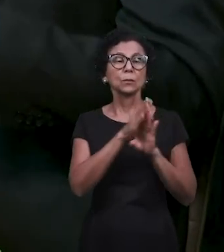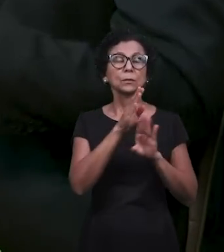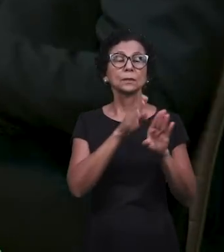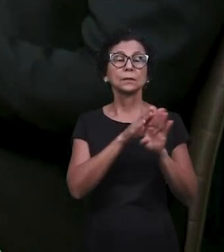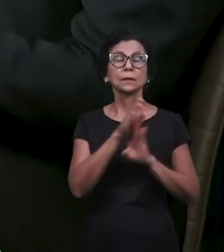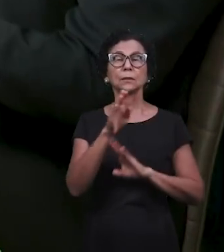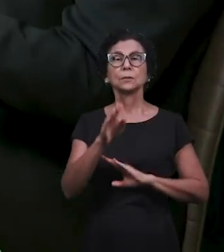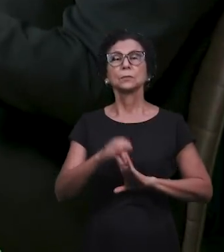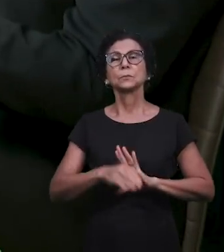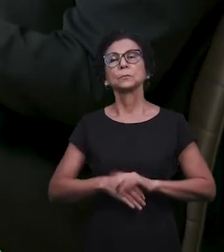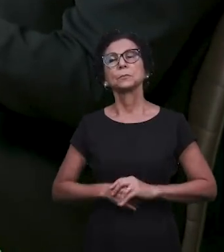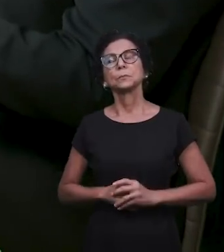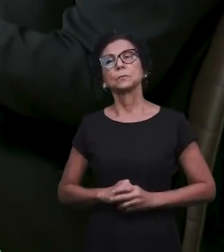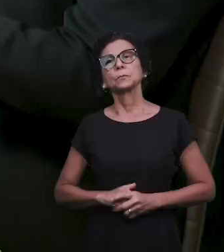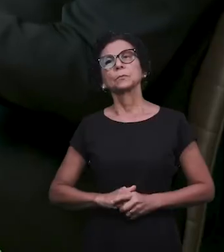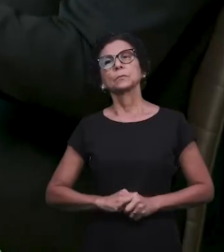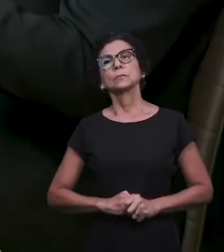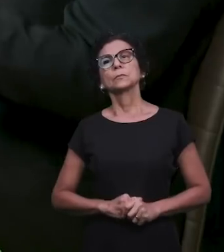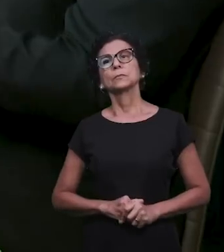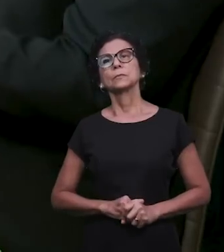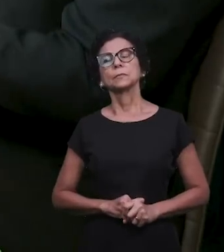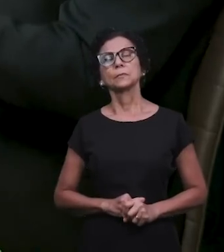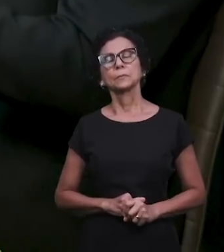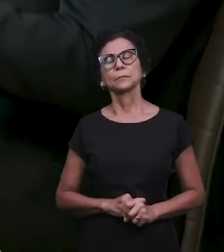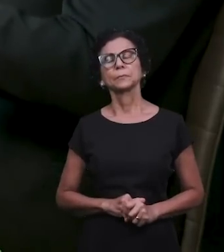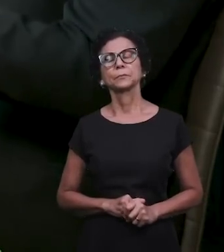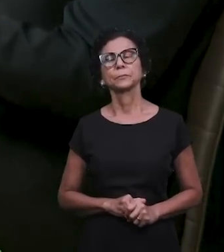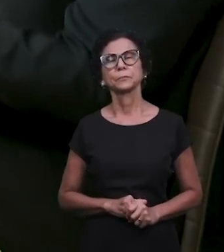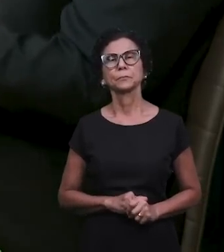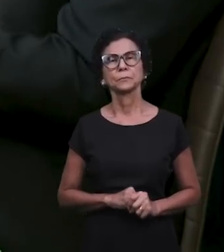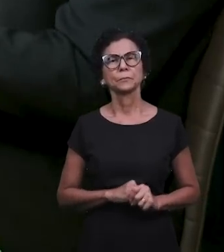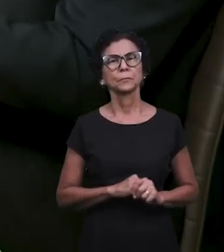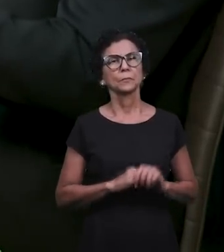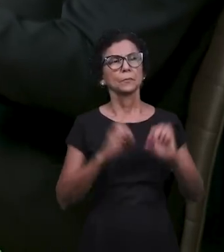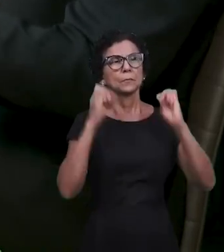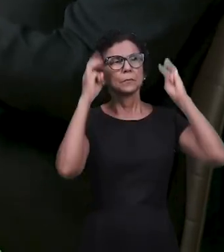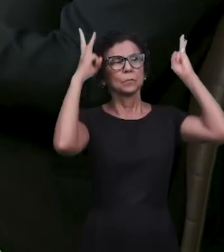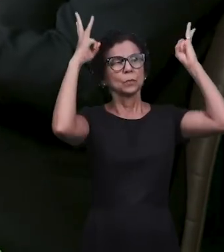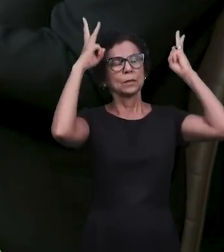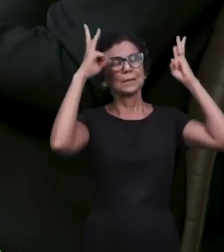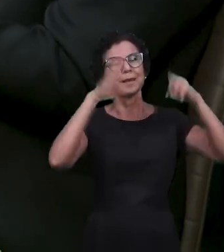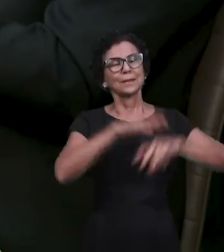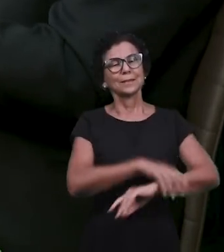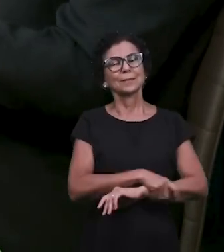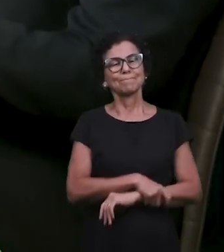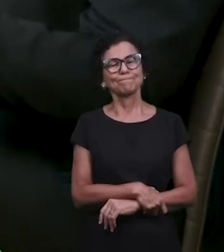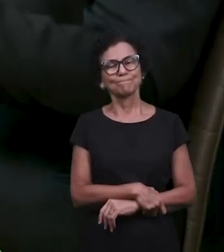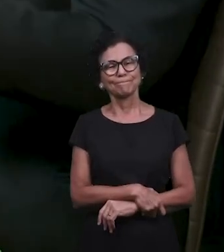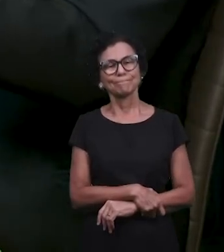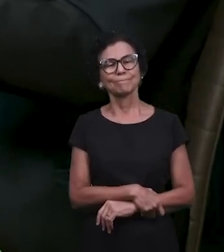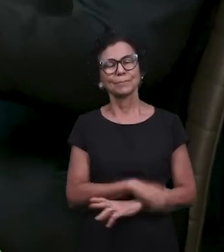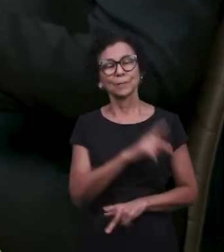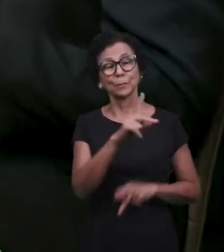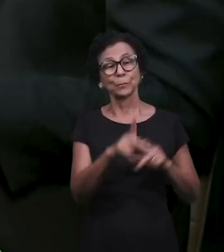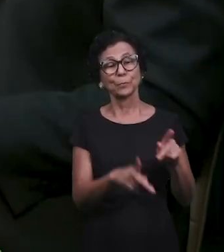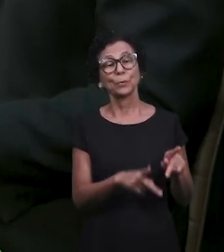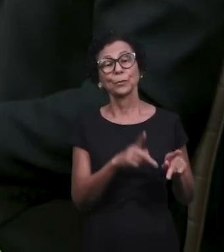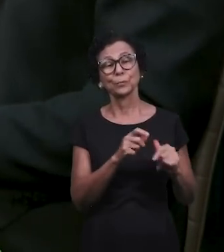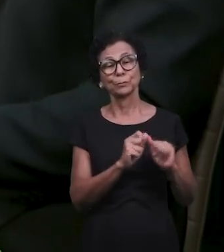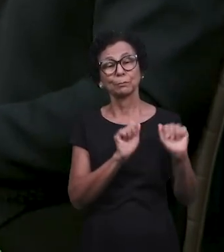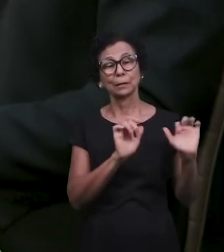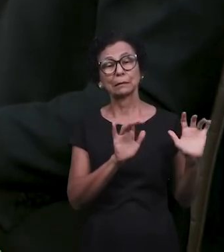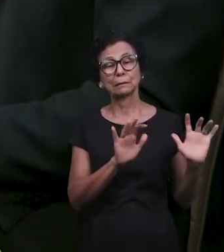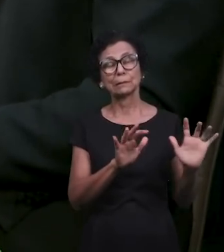povo, Moisés ali, vamos dizer assim, governo, né? Aquele que